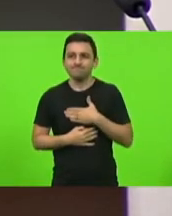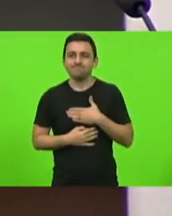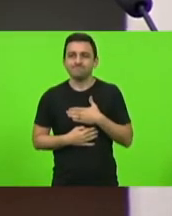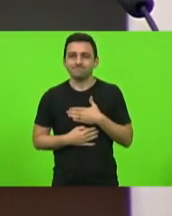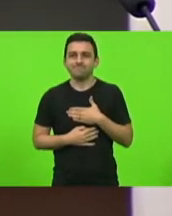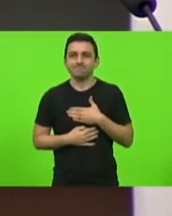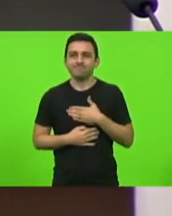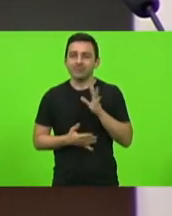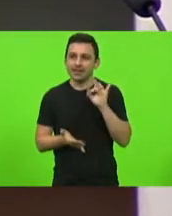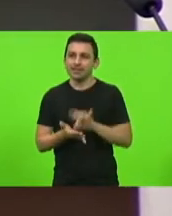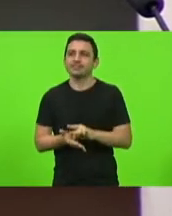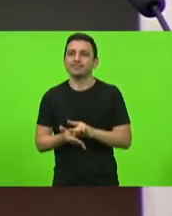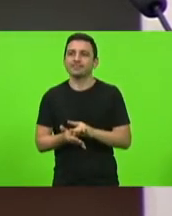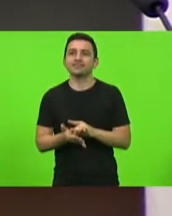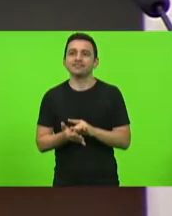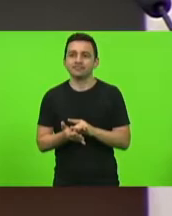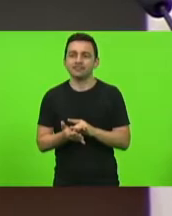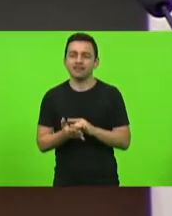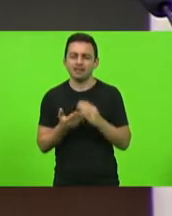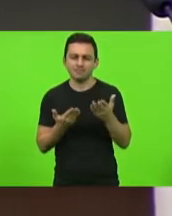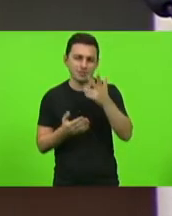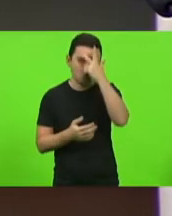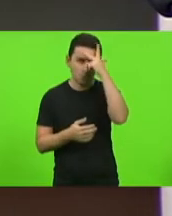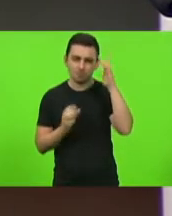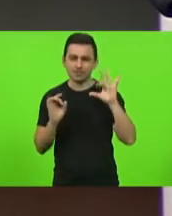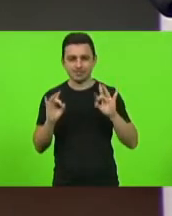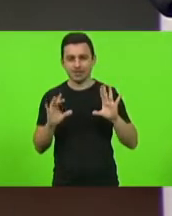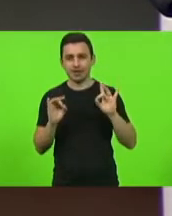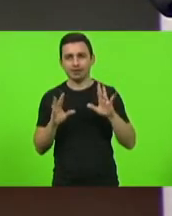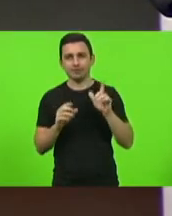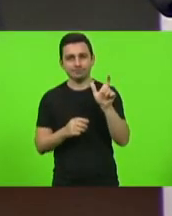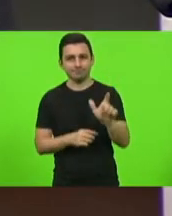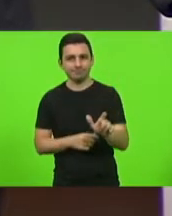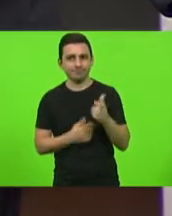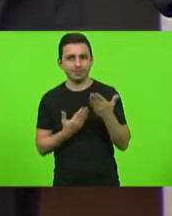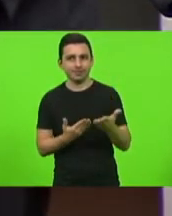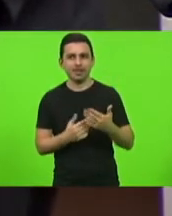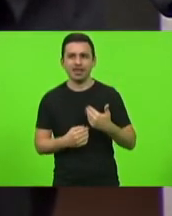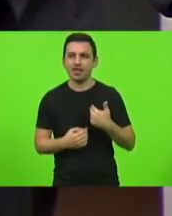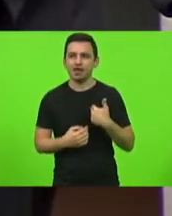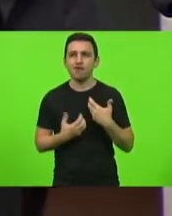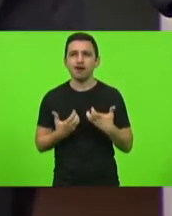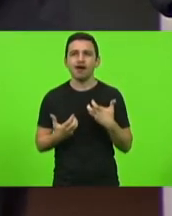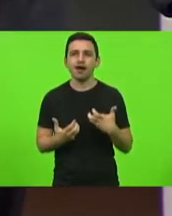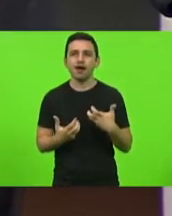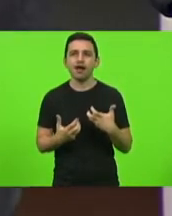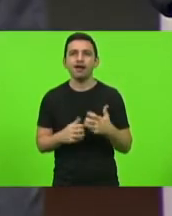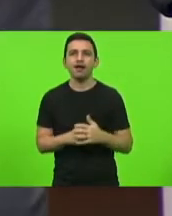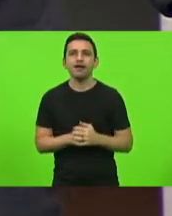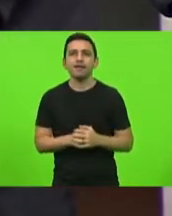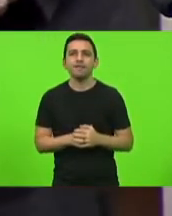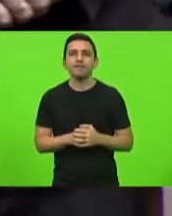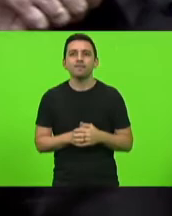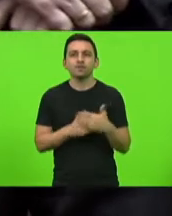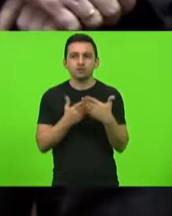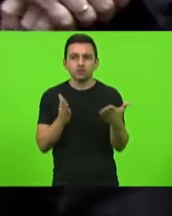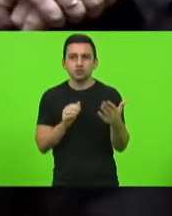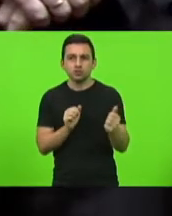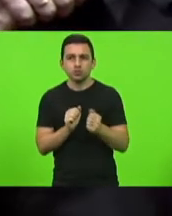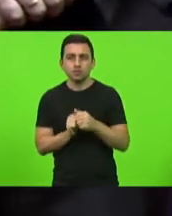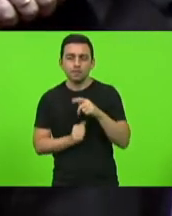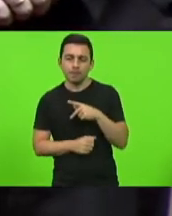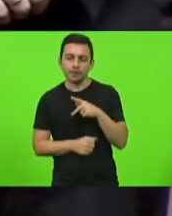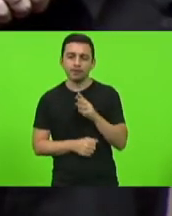de termos uma pessoa tão especial aí. E estou louco de vontade para ter você no nosso PTB, né,